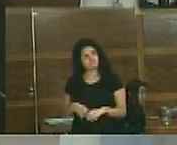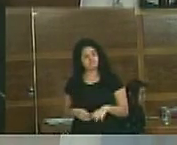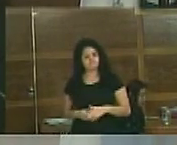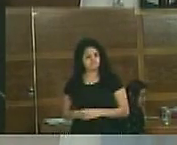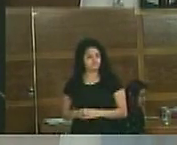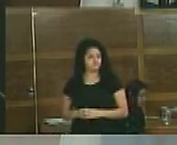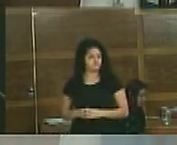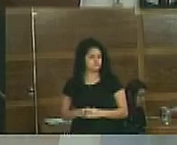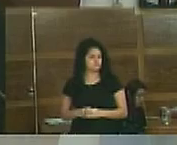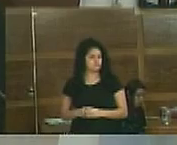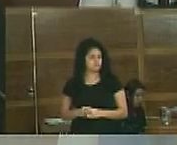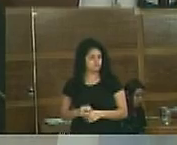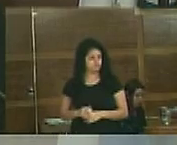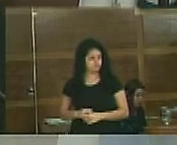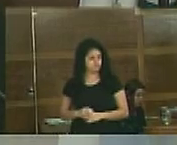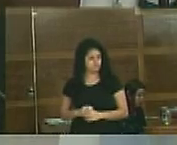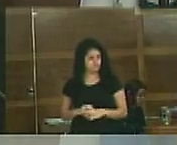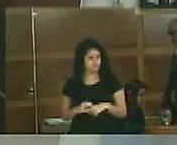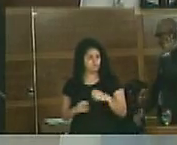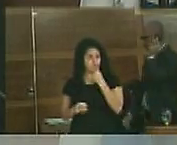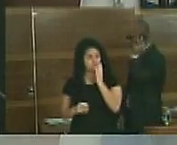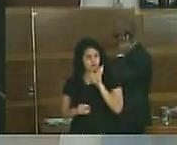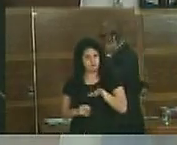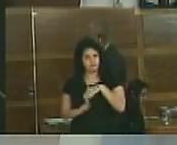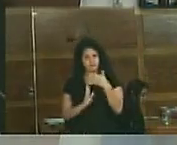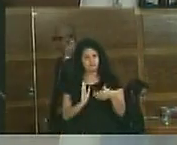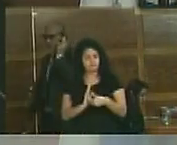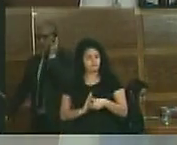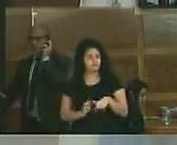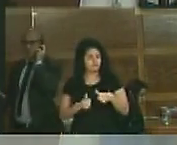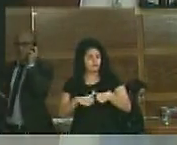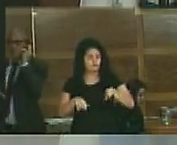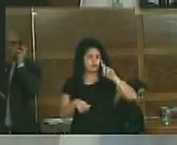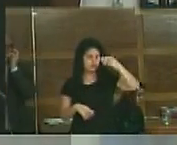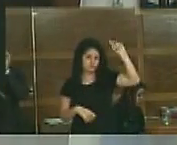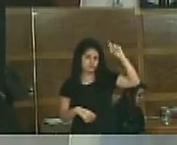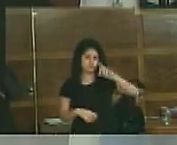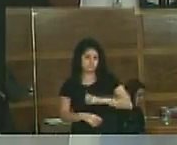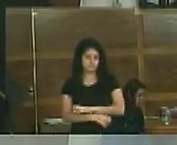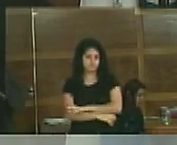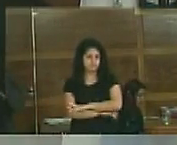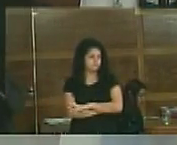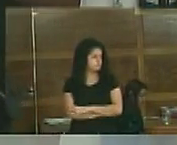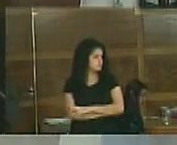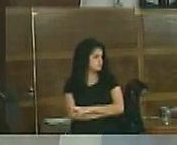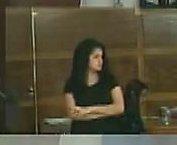mais, uma boa tarde a todos e fiquem com Deus.